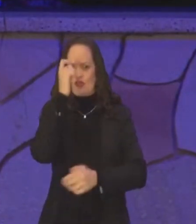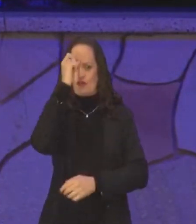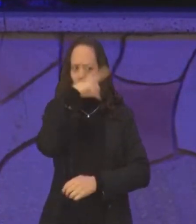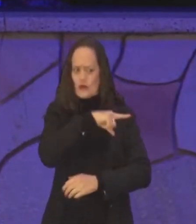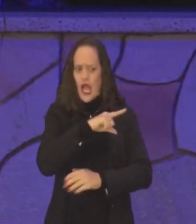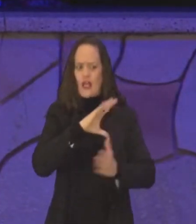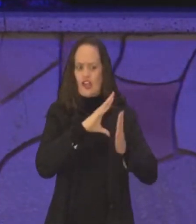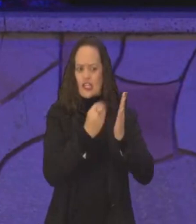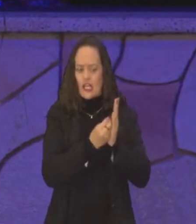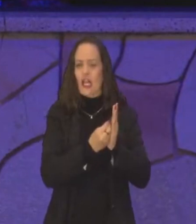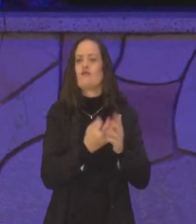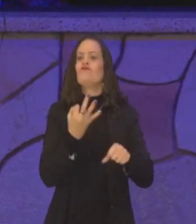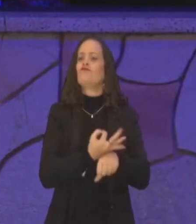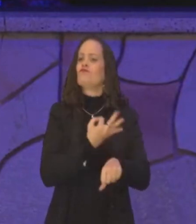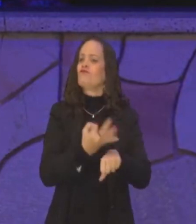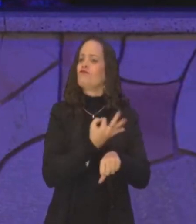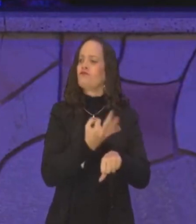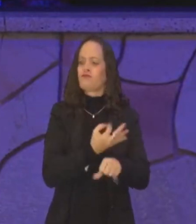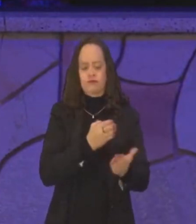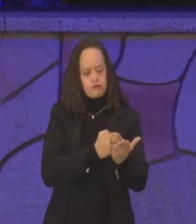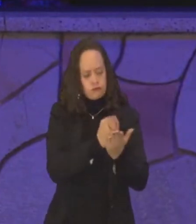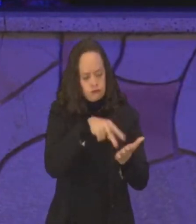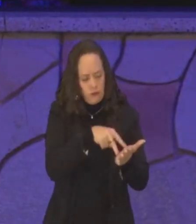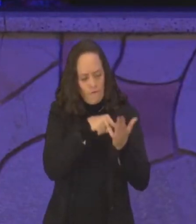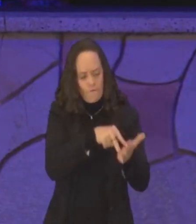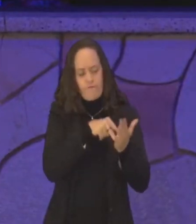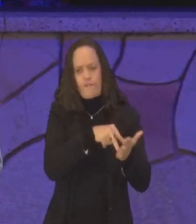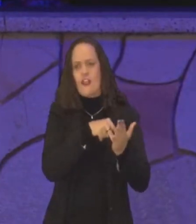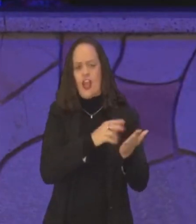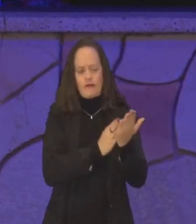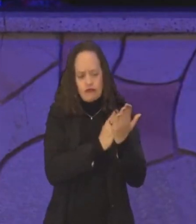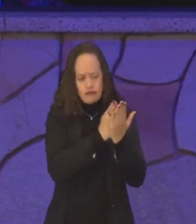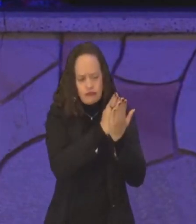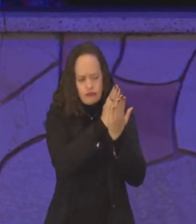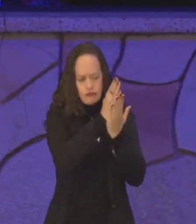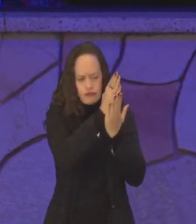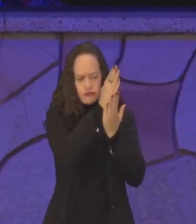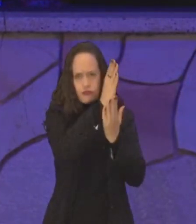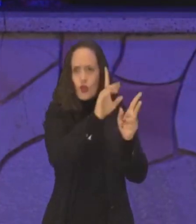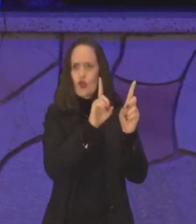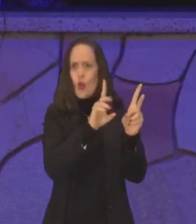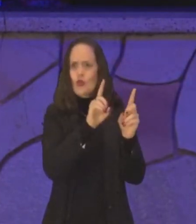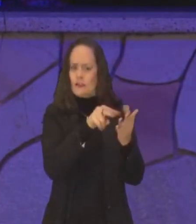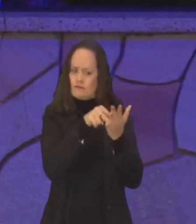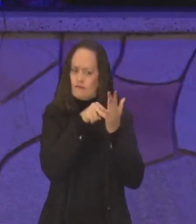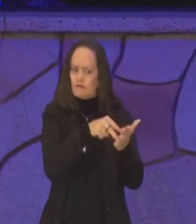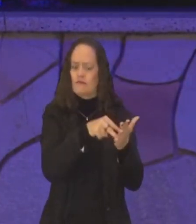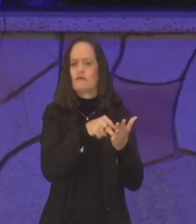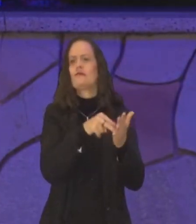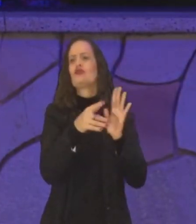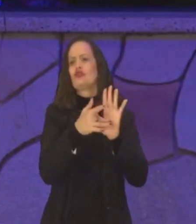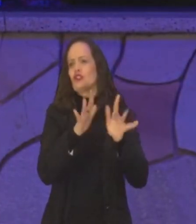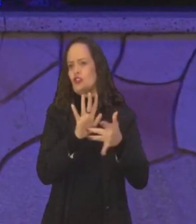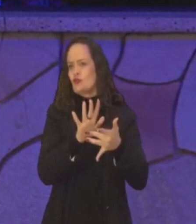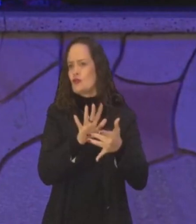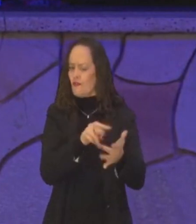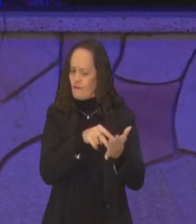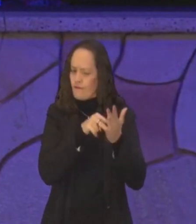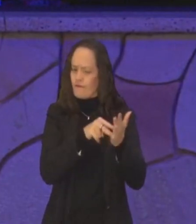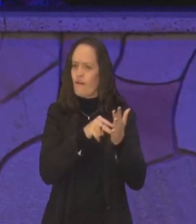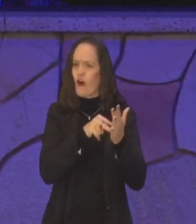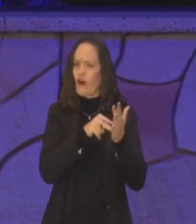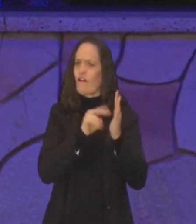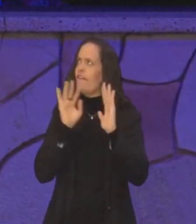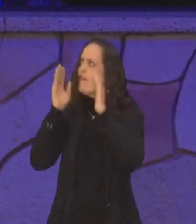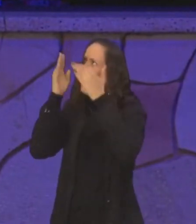perseguição. É uma igreja que se mantinha fiel doutrinariamente, era uma igreja focada na pessoa